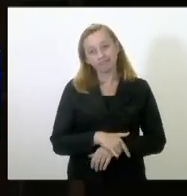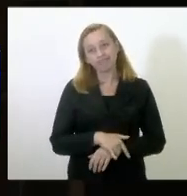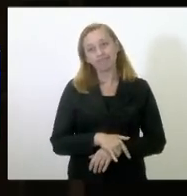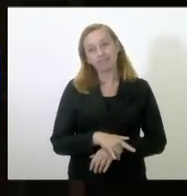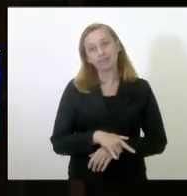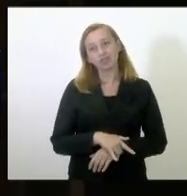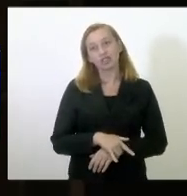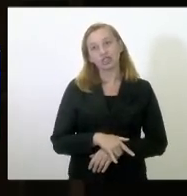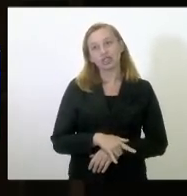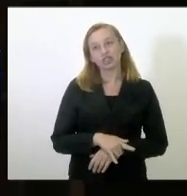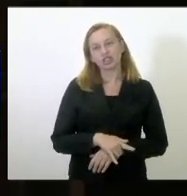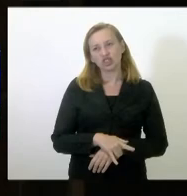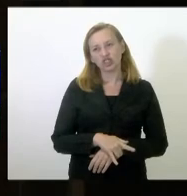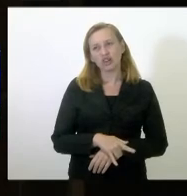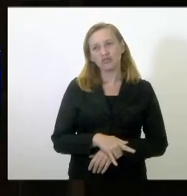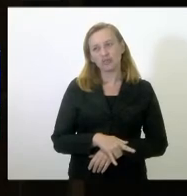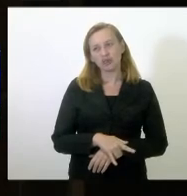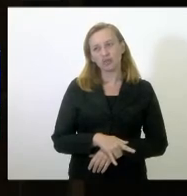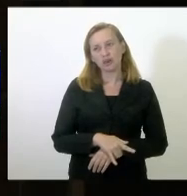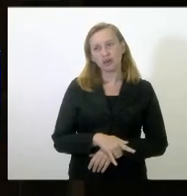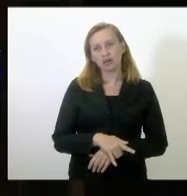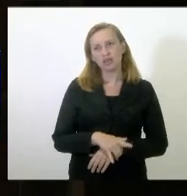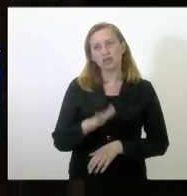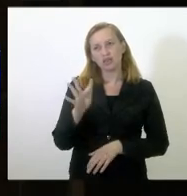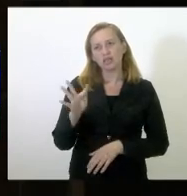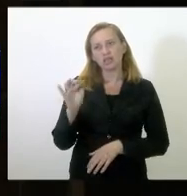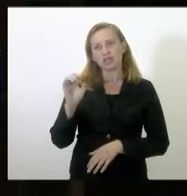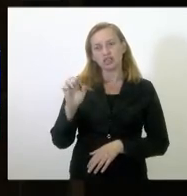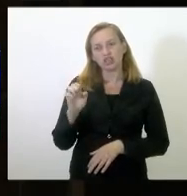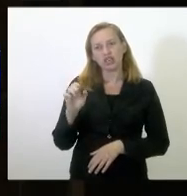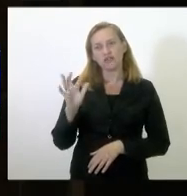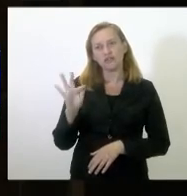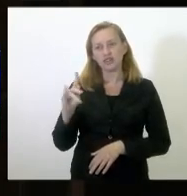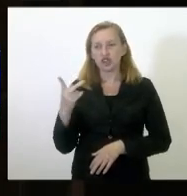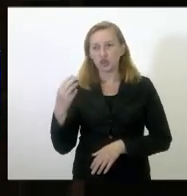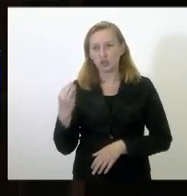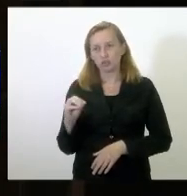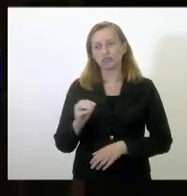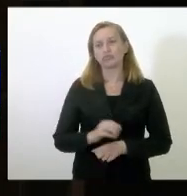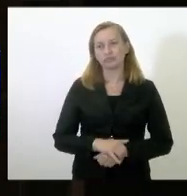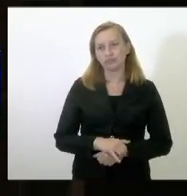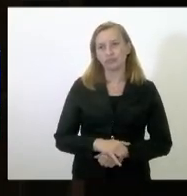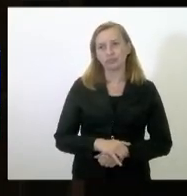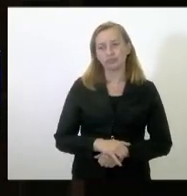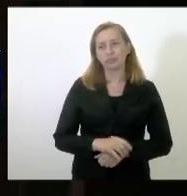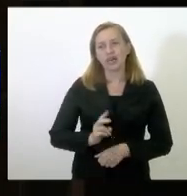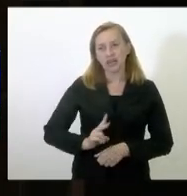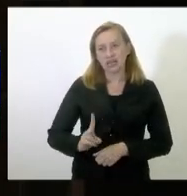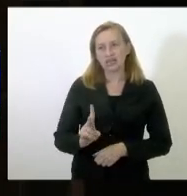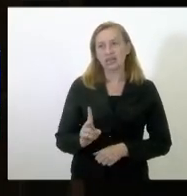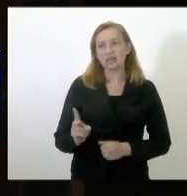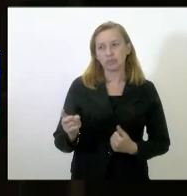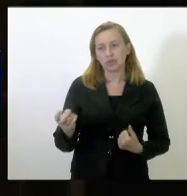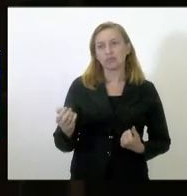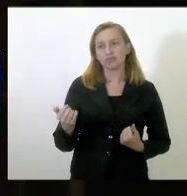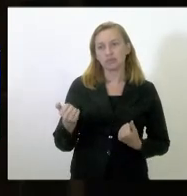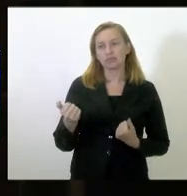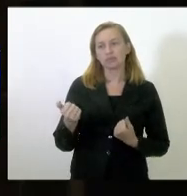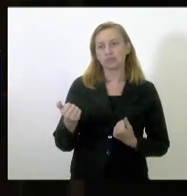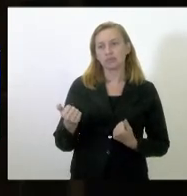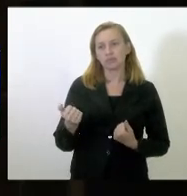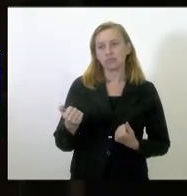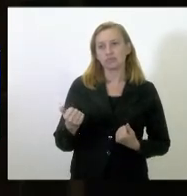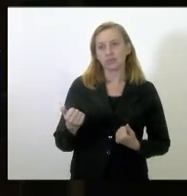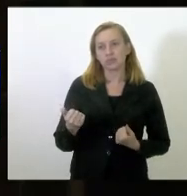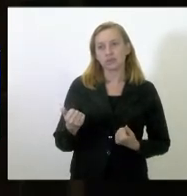Jefinho, seja bem-vindo. Muito obrigado pela sua presença. Pode contar sempre comigo. Comigo,